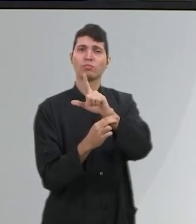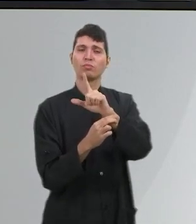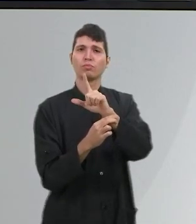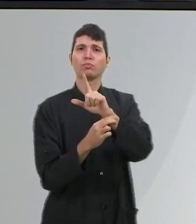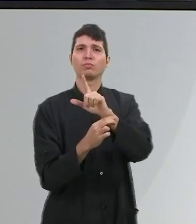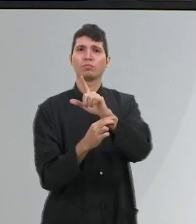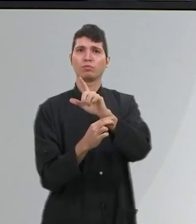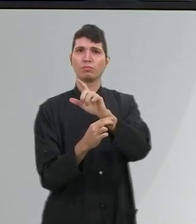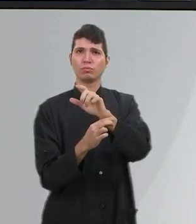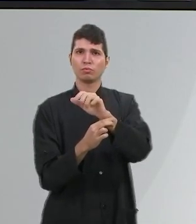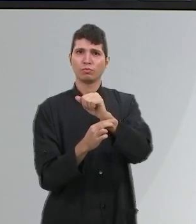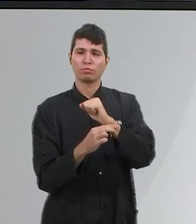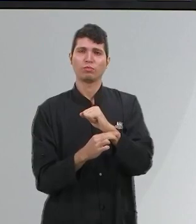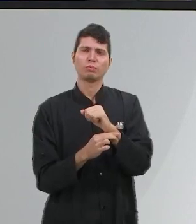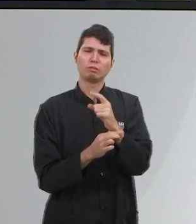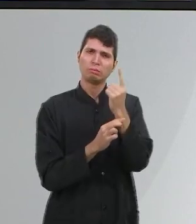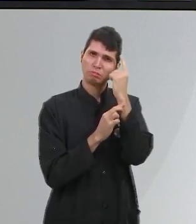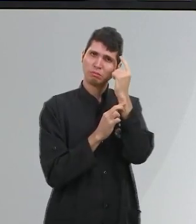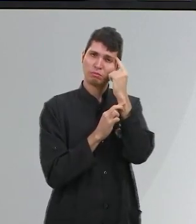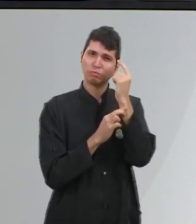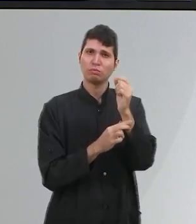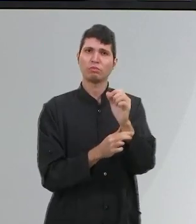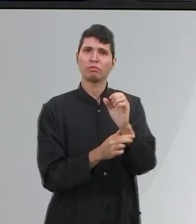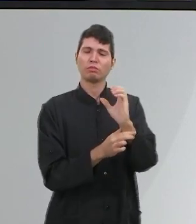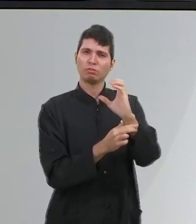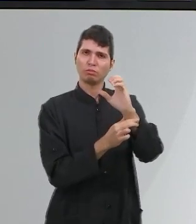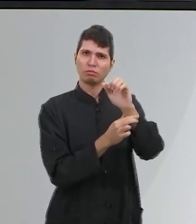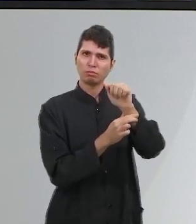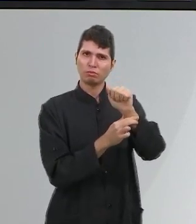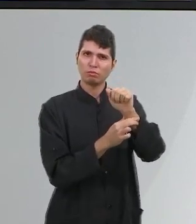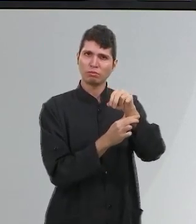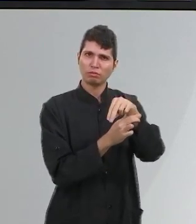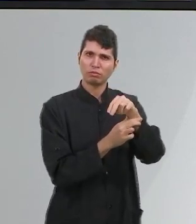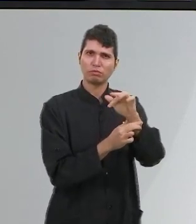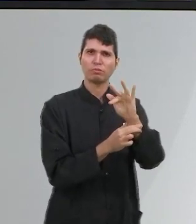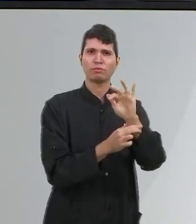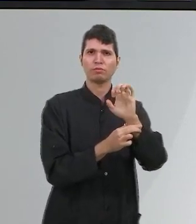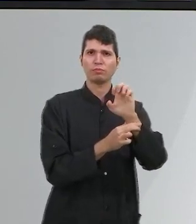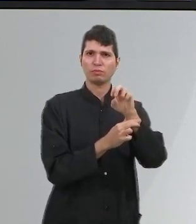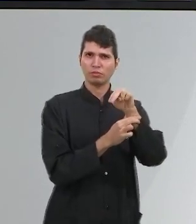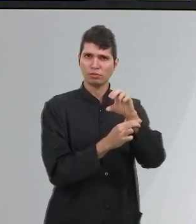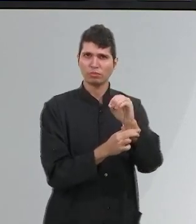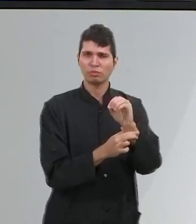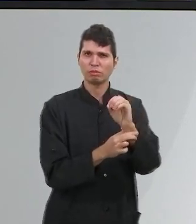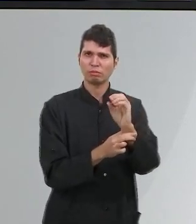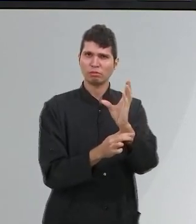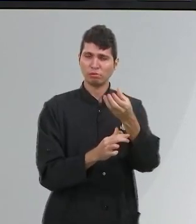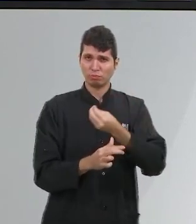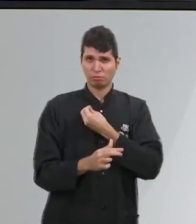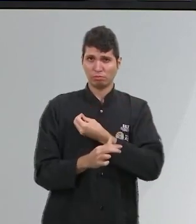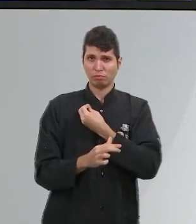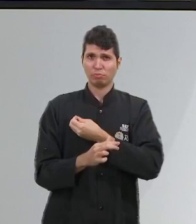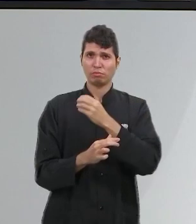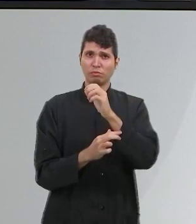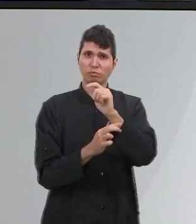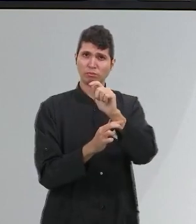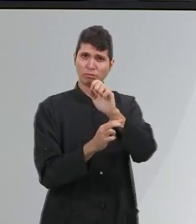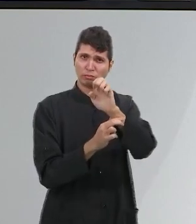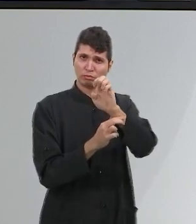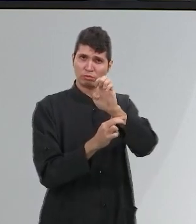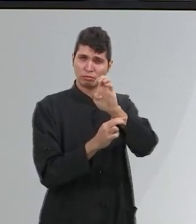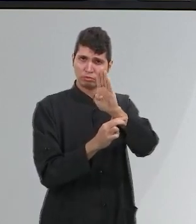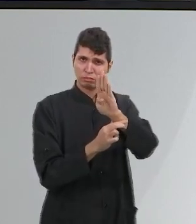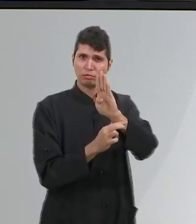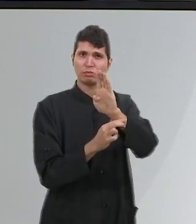estrutura aqui do canfeno eu também tenho a presença de um benzeno para ser incomum? Não, tá? Então